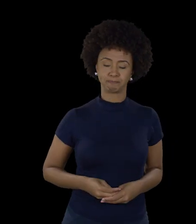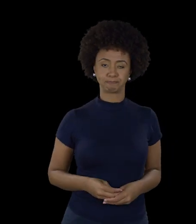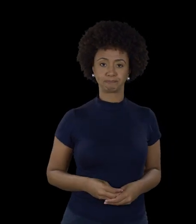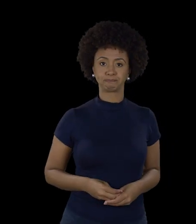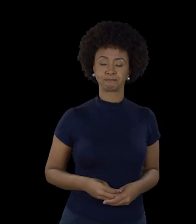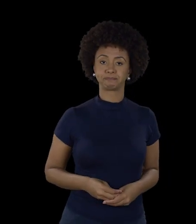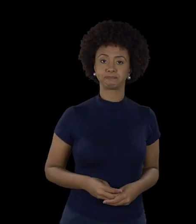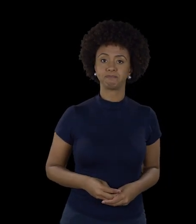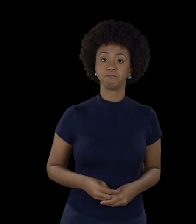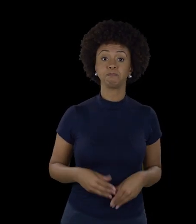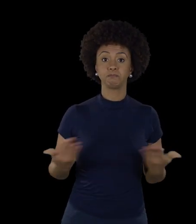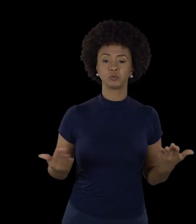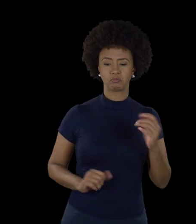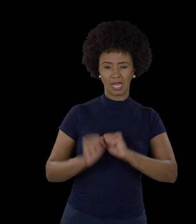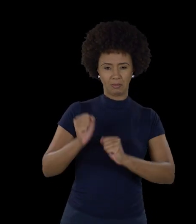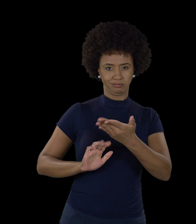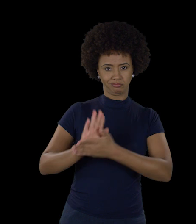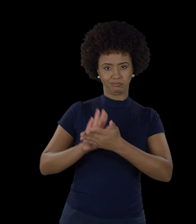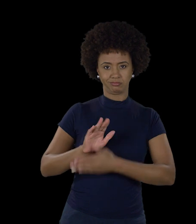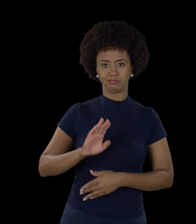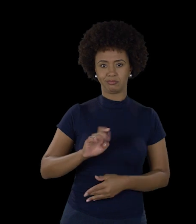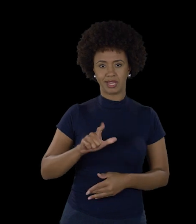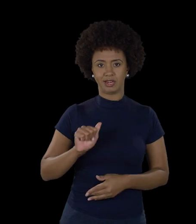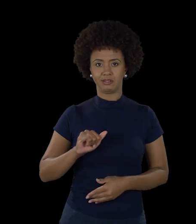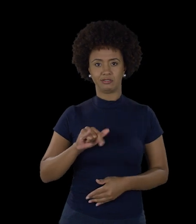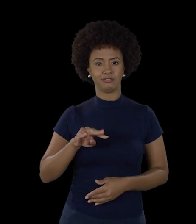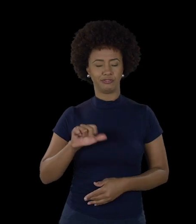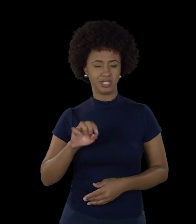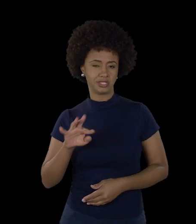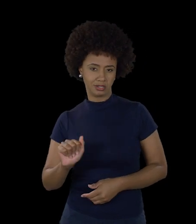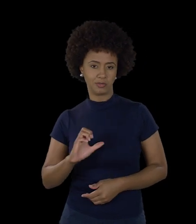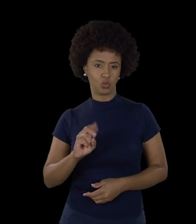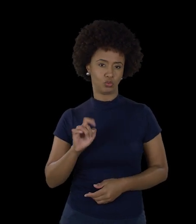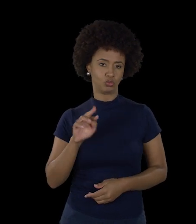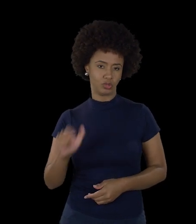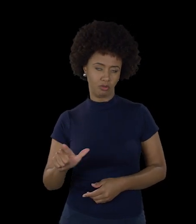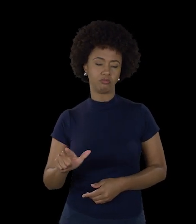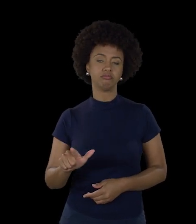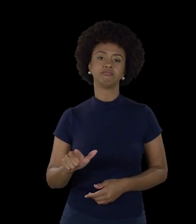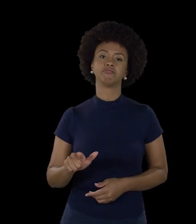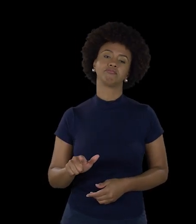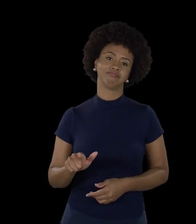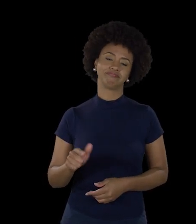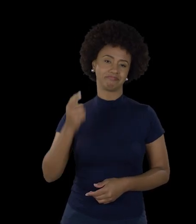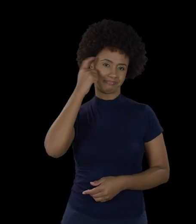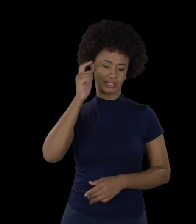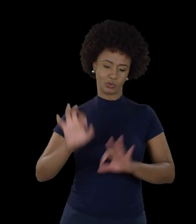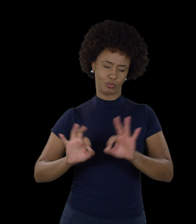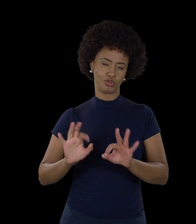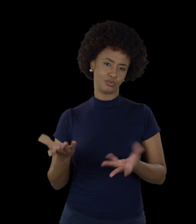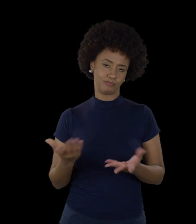Bom, a Bela Vista Cultural, introduzindo aí questões relacionadas ao projeto, nós somos uma editora